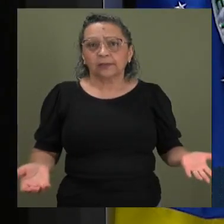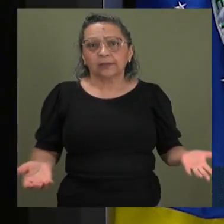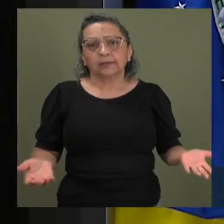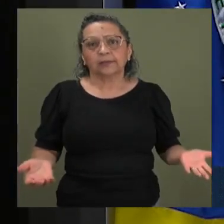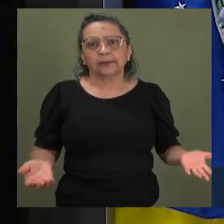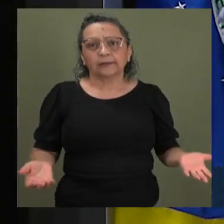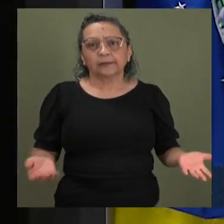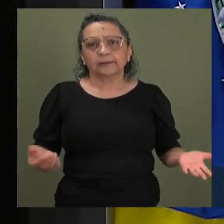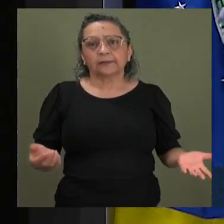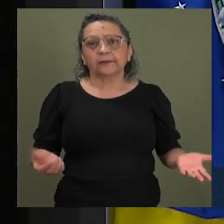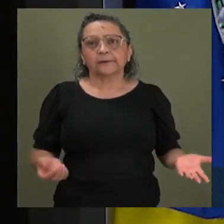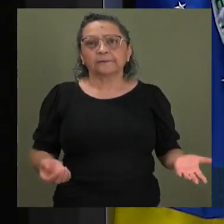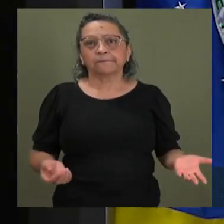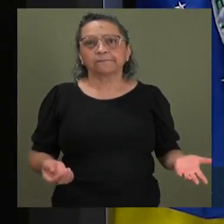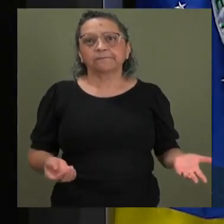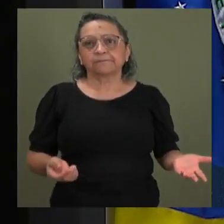aí?